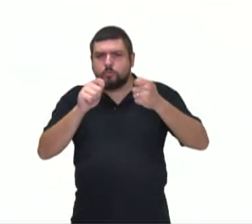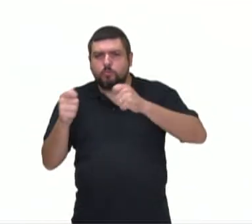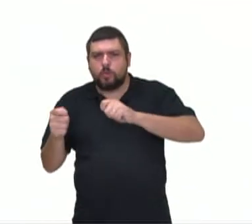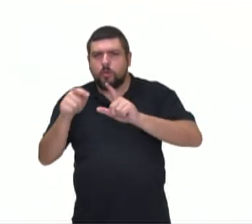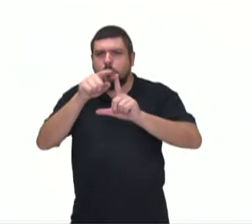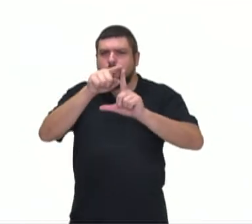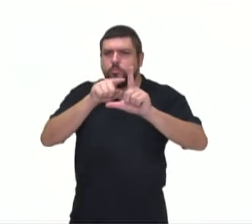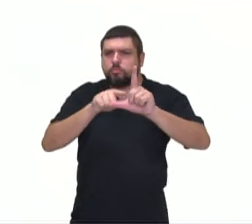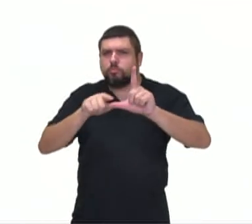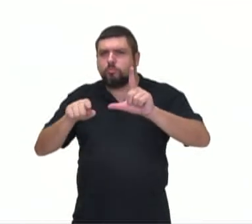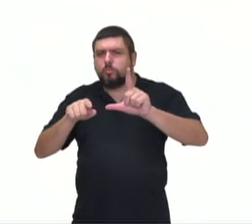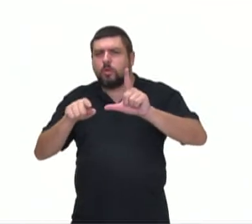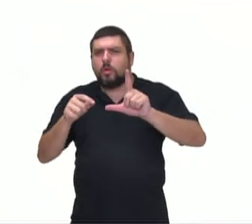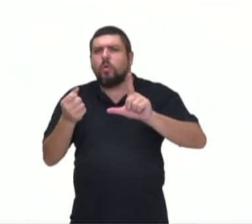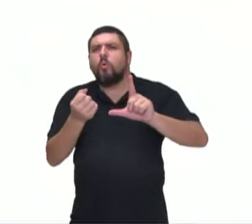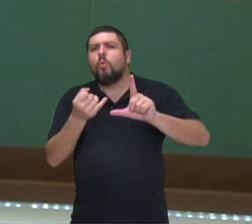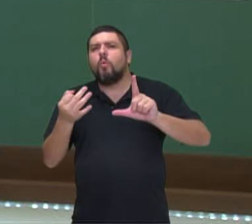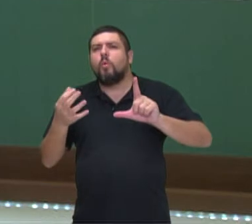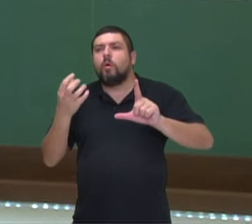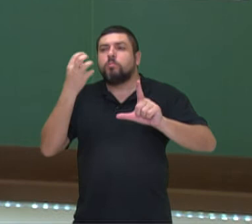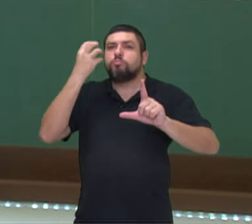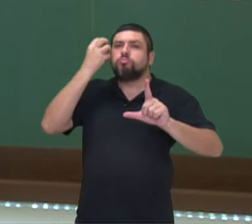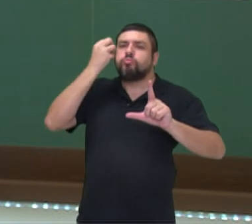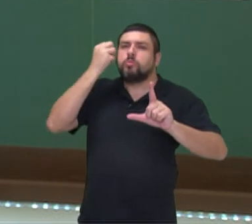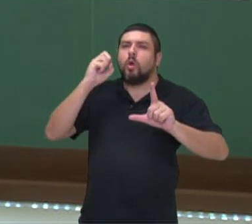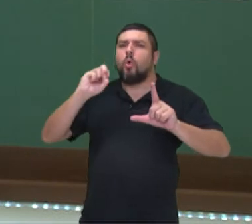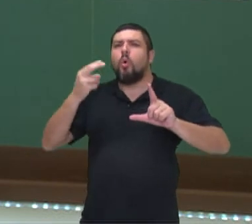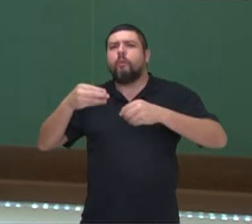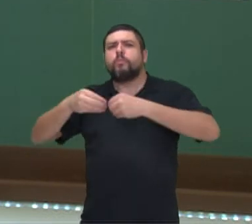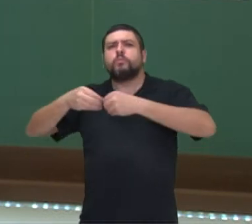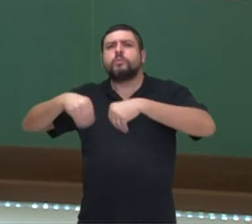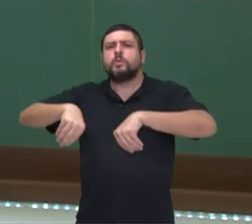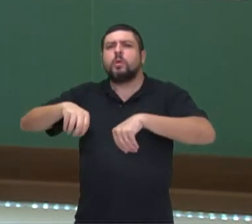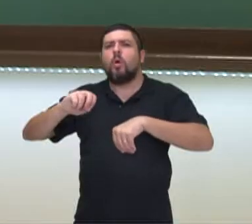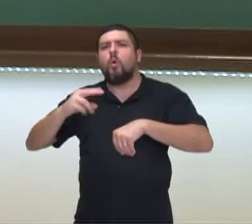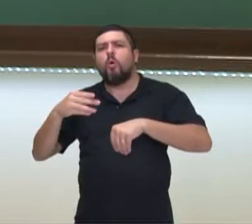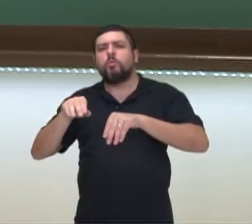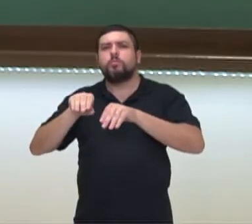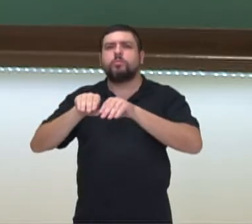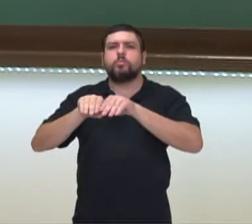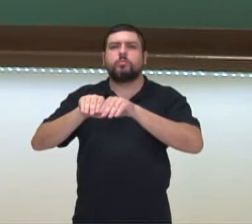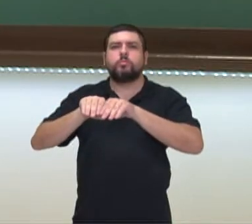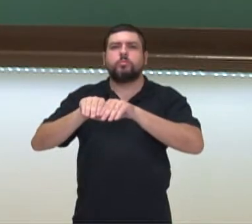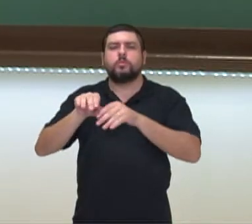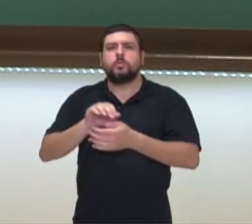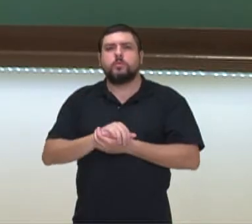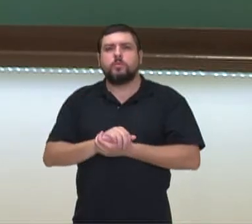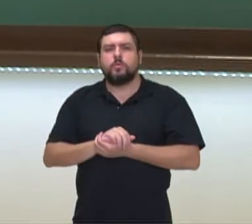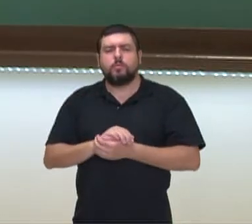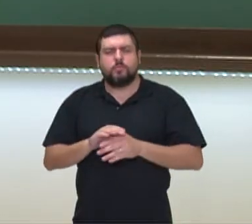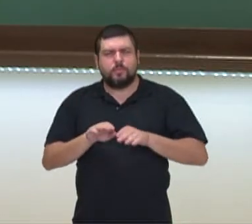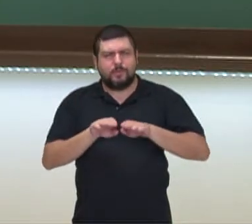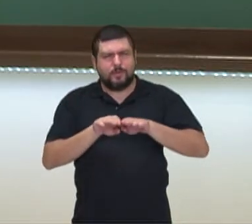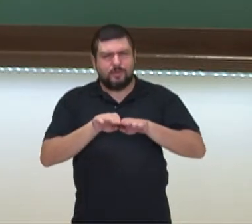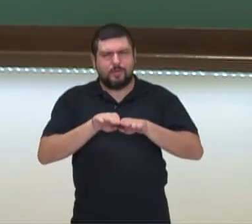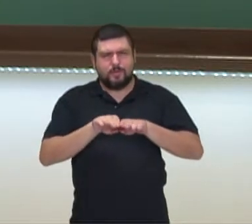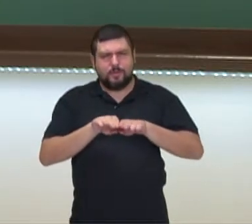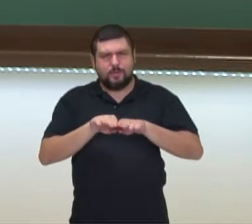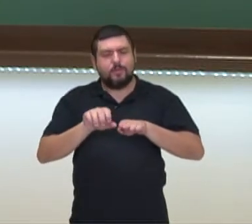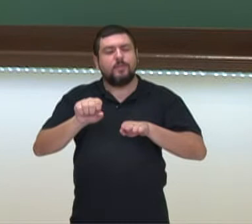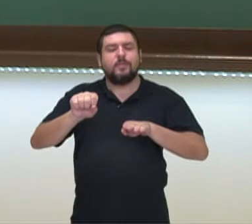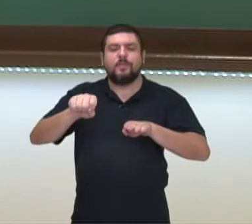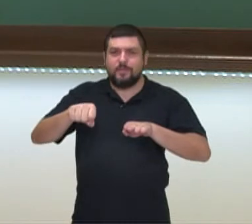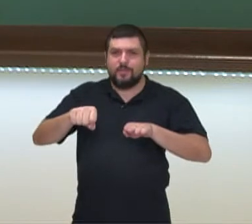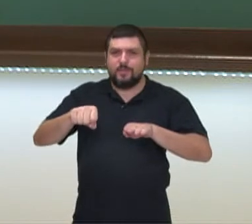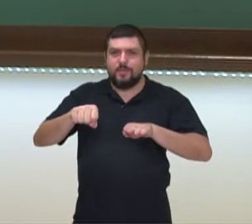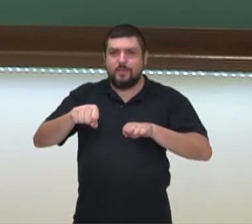lucro, prejuízo, ou ela terá um equilíbrio. Equilíbrio, professora, isso, quando ela não vai